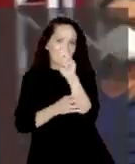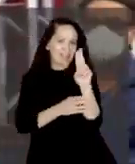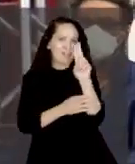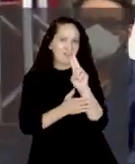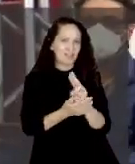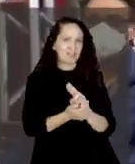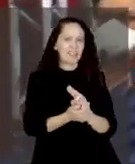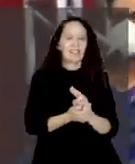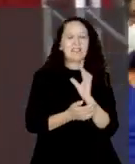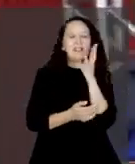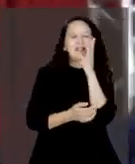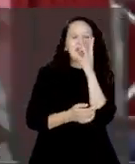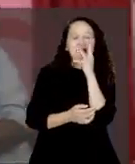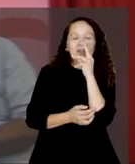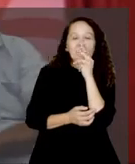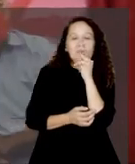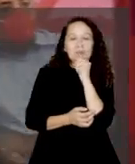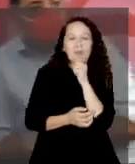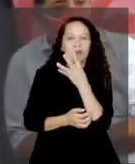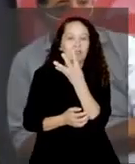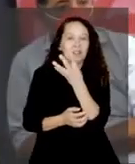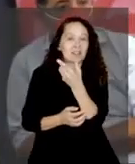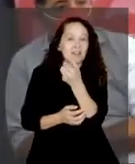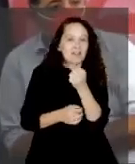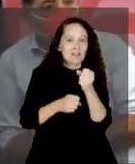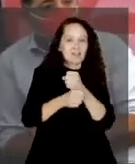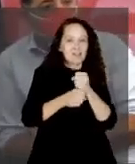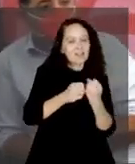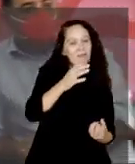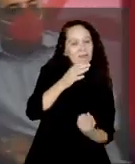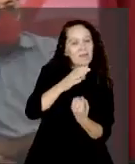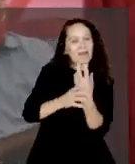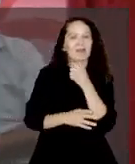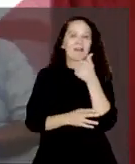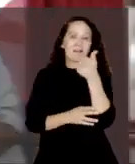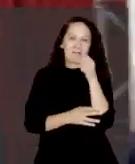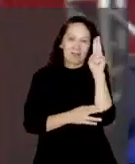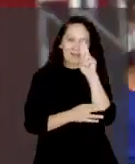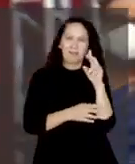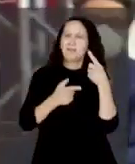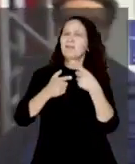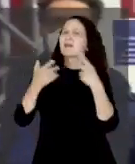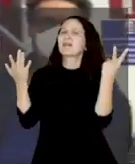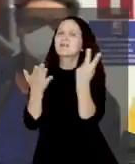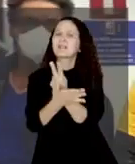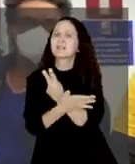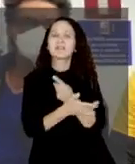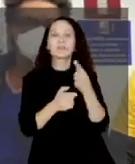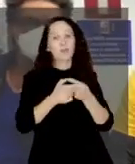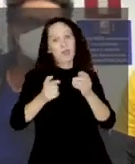trabalhar. Até 1930, fazer capoeira era crime.